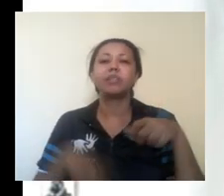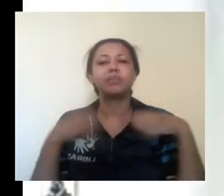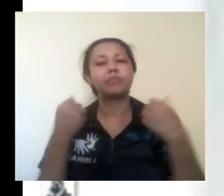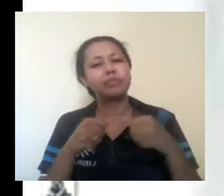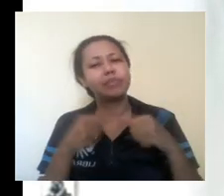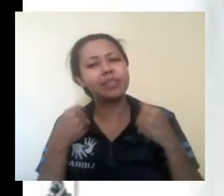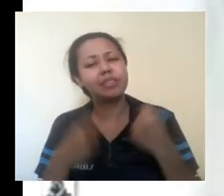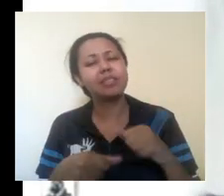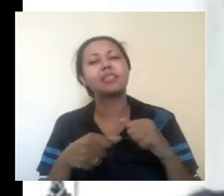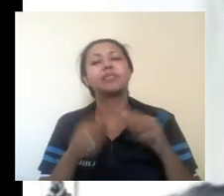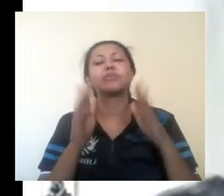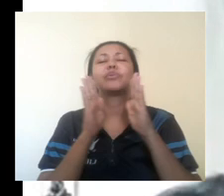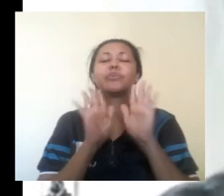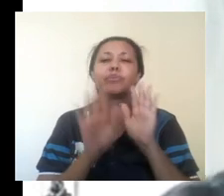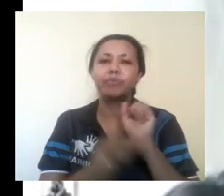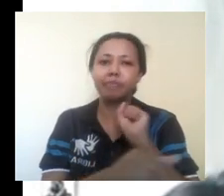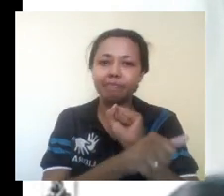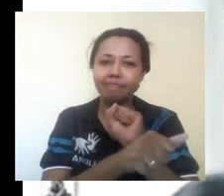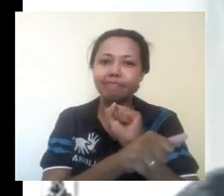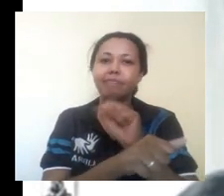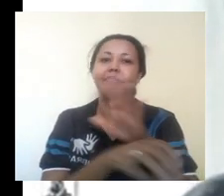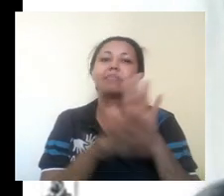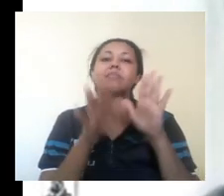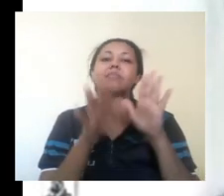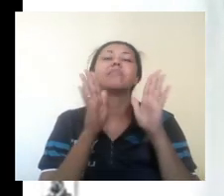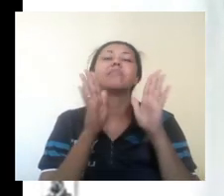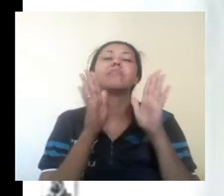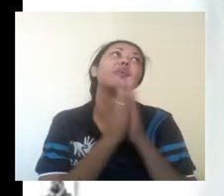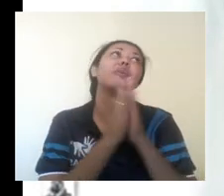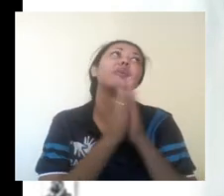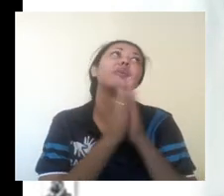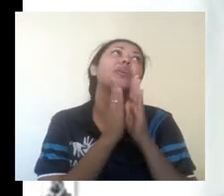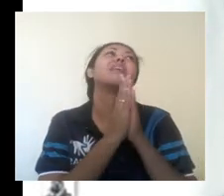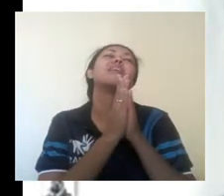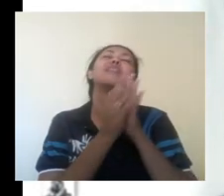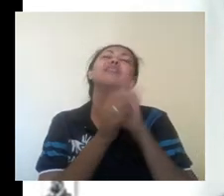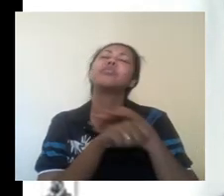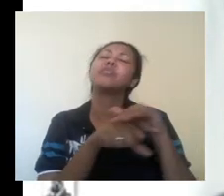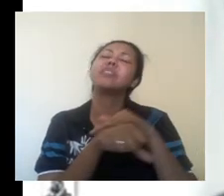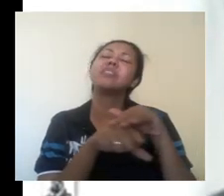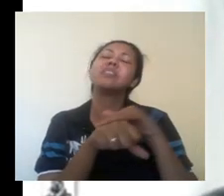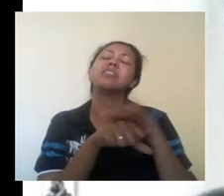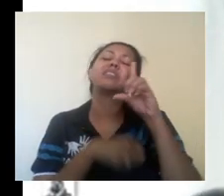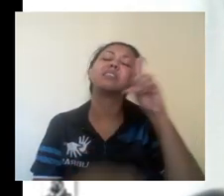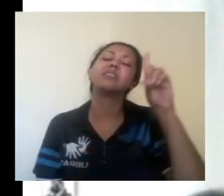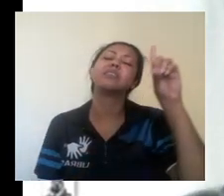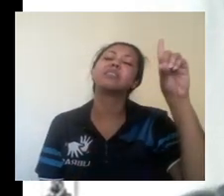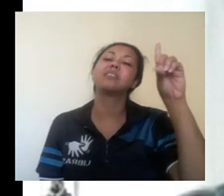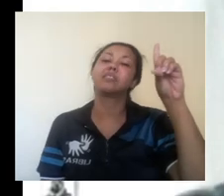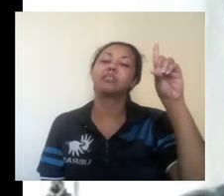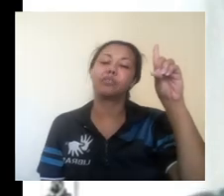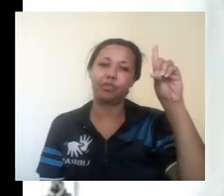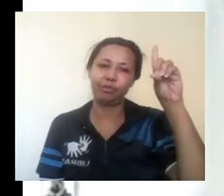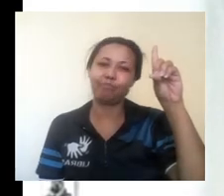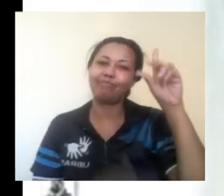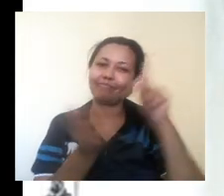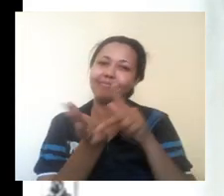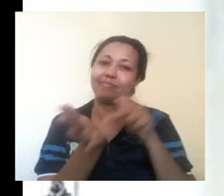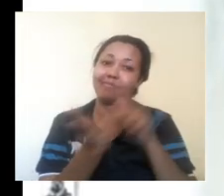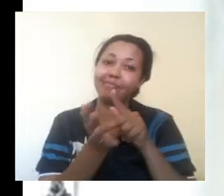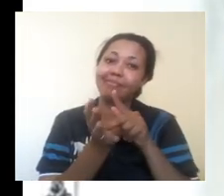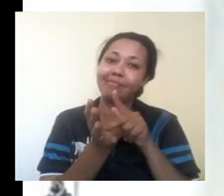de volta. E você e eu podemos estar engajados em um dos seus feitos miraculosos no crescimento do